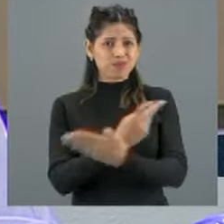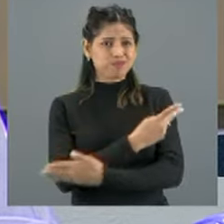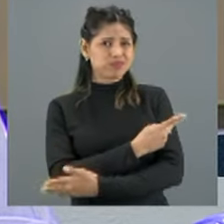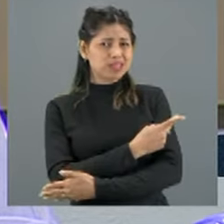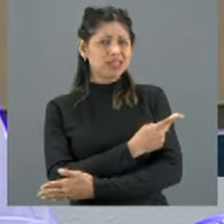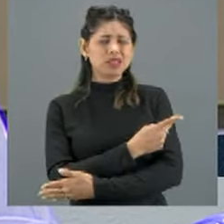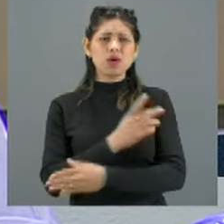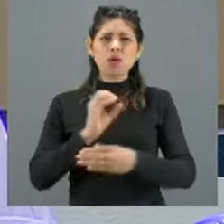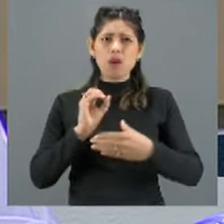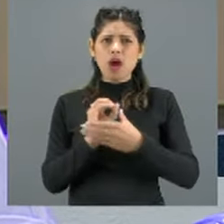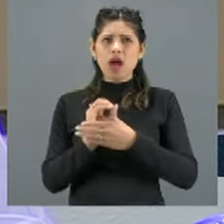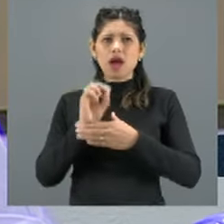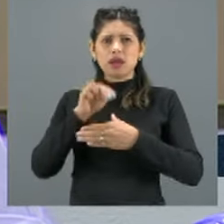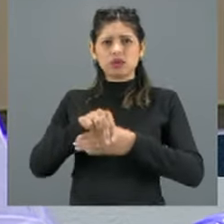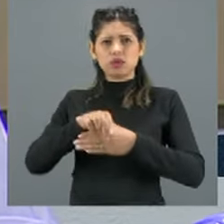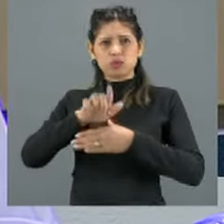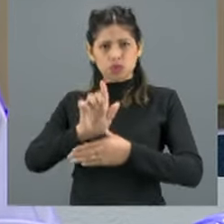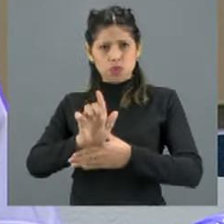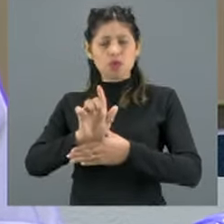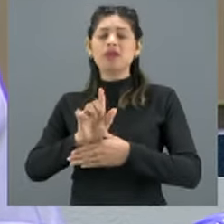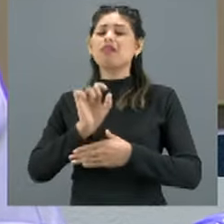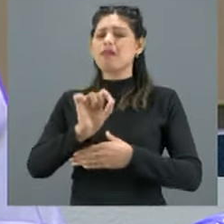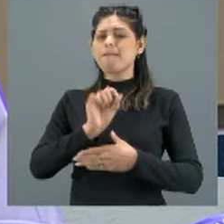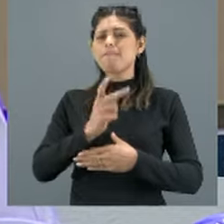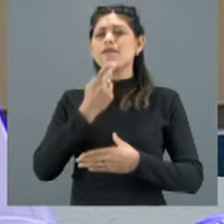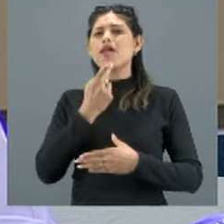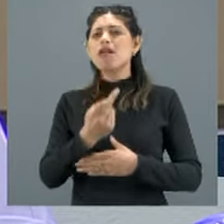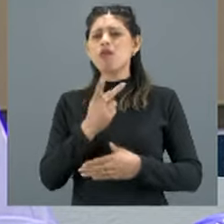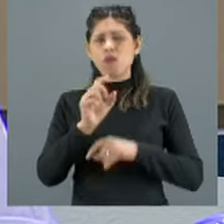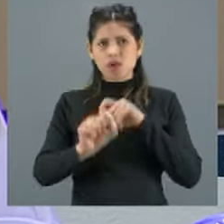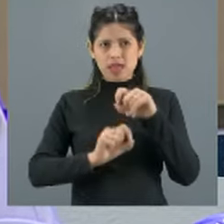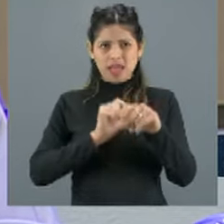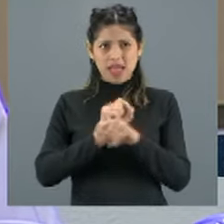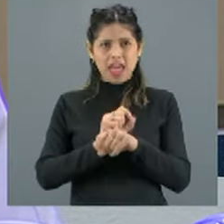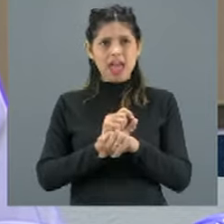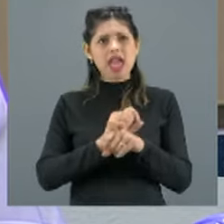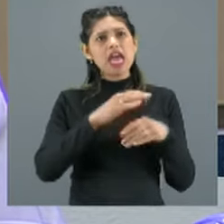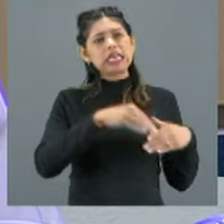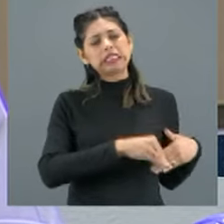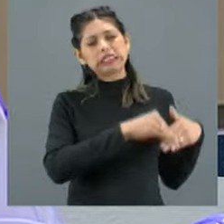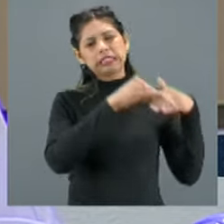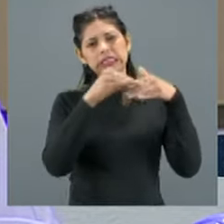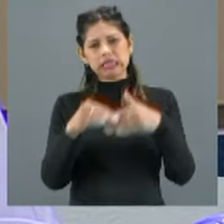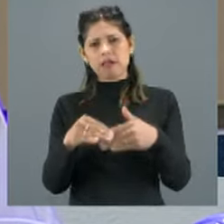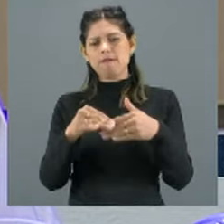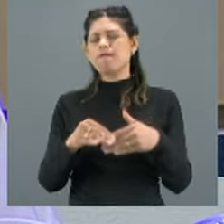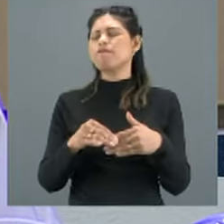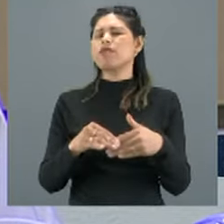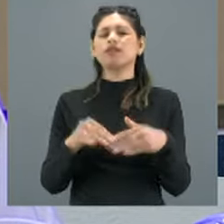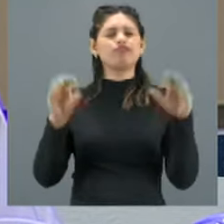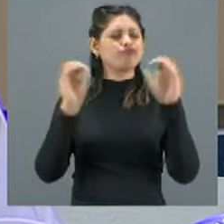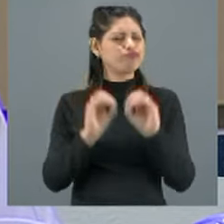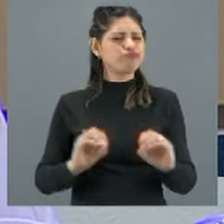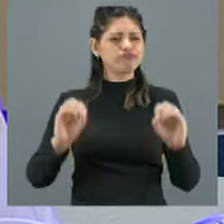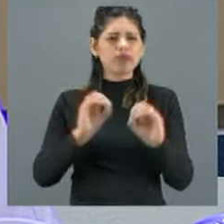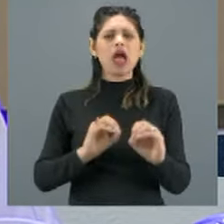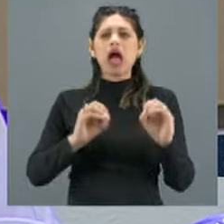gritam e falam, mas a ONG que não leva a resultado